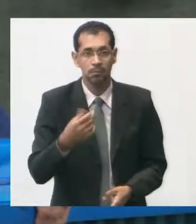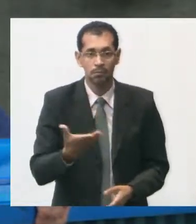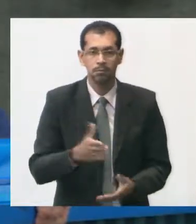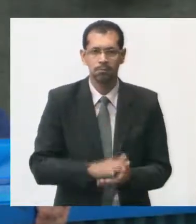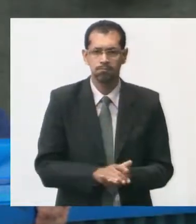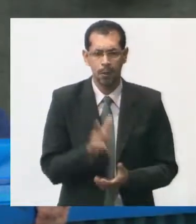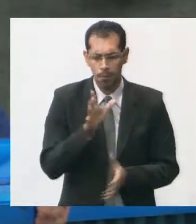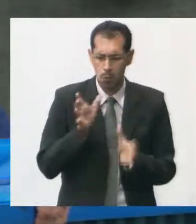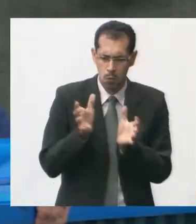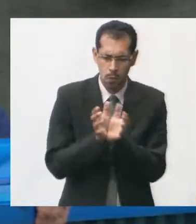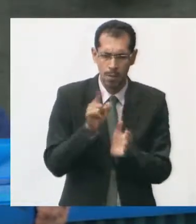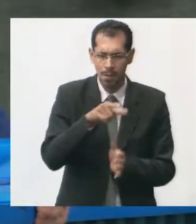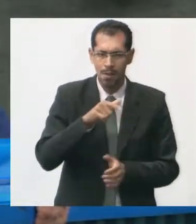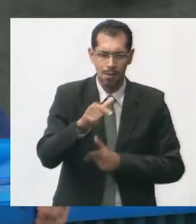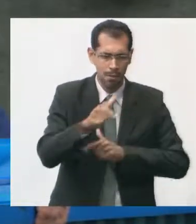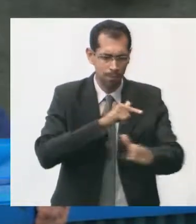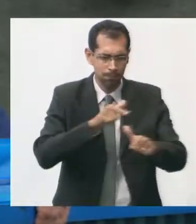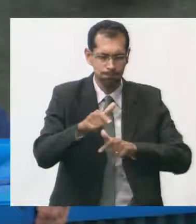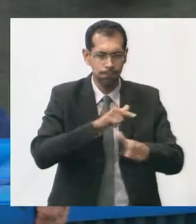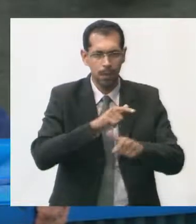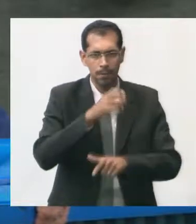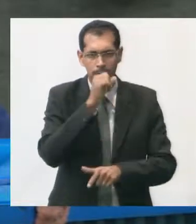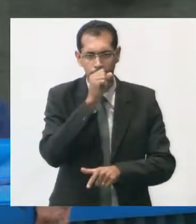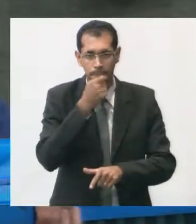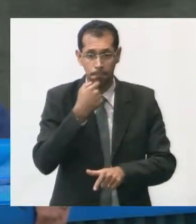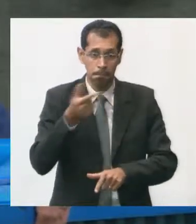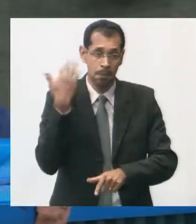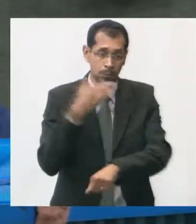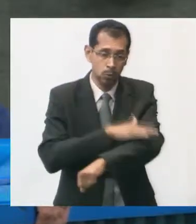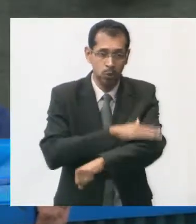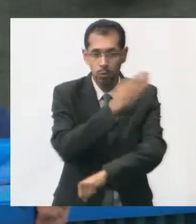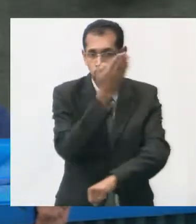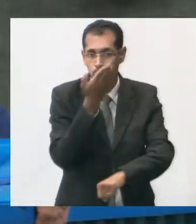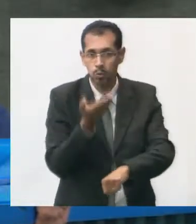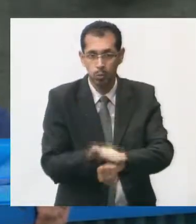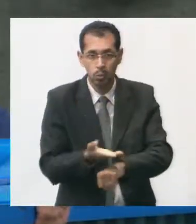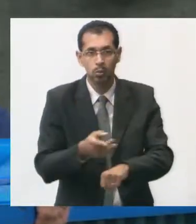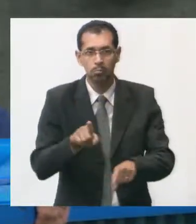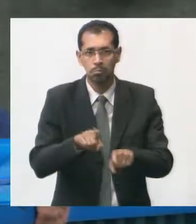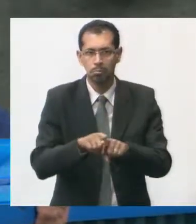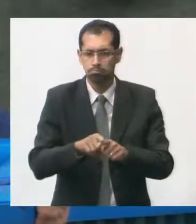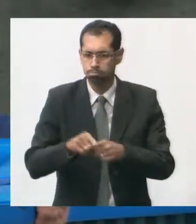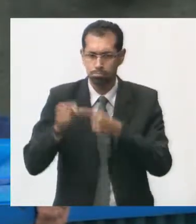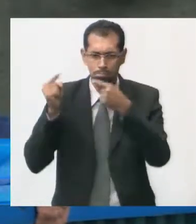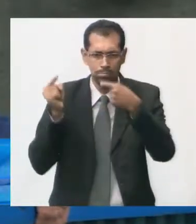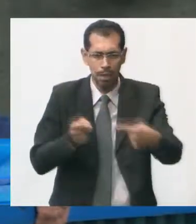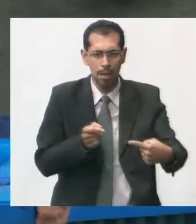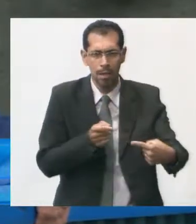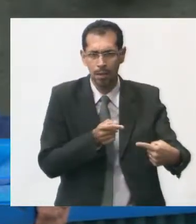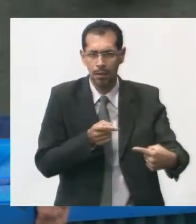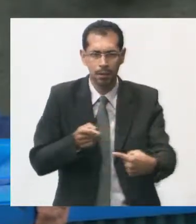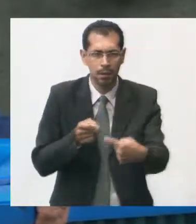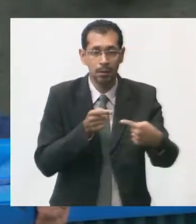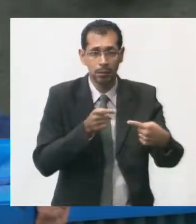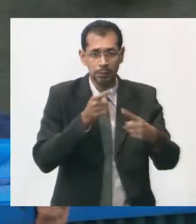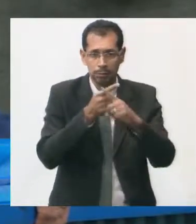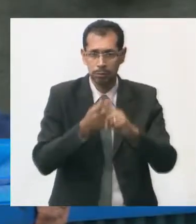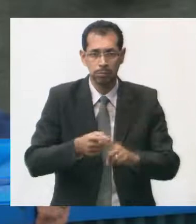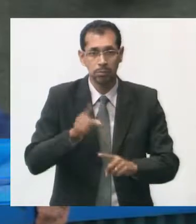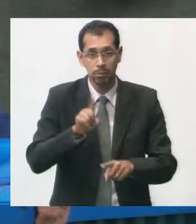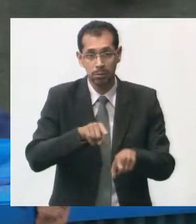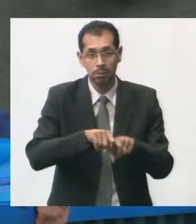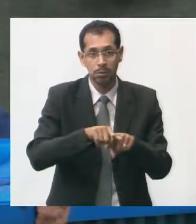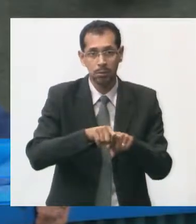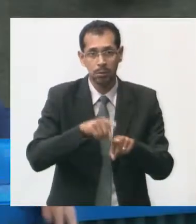sábado, o dia inteiro, contra tudo e contra todos, e nós,